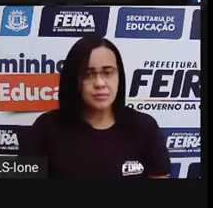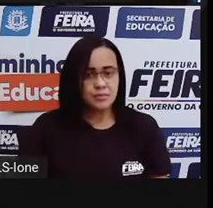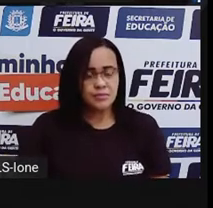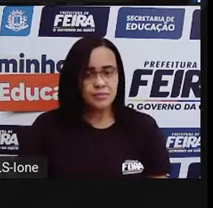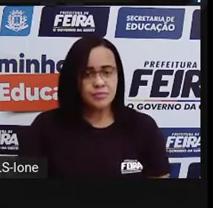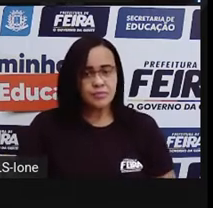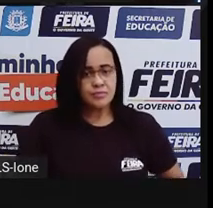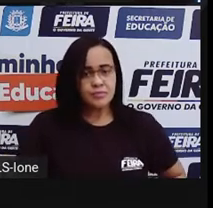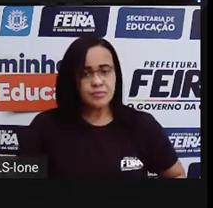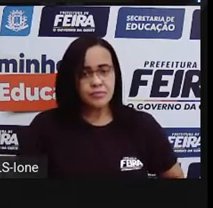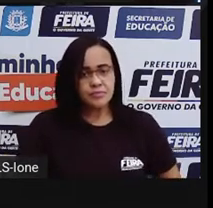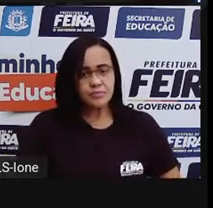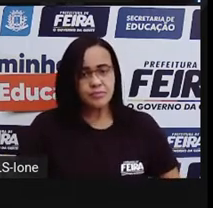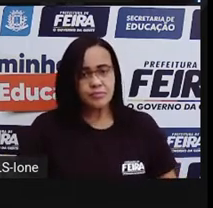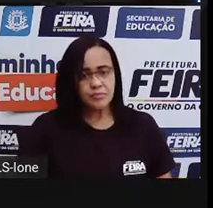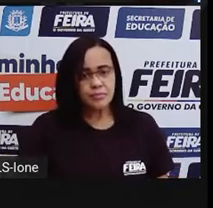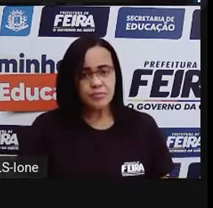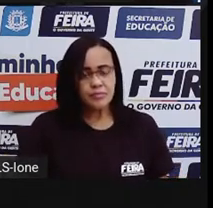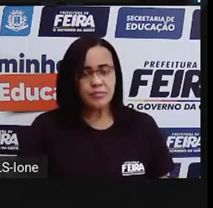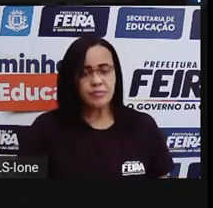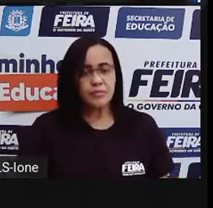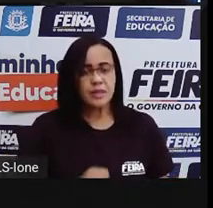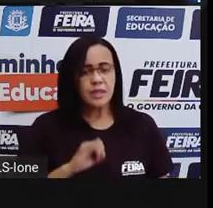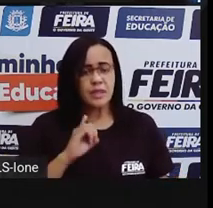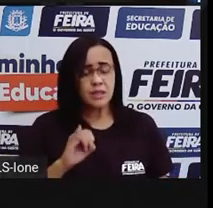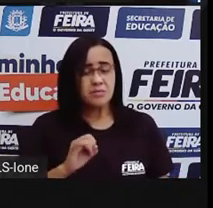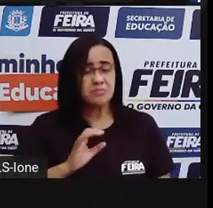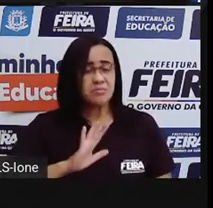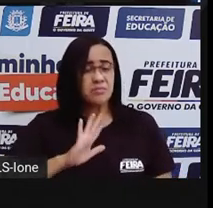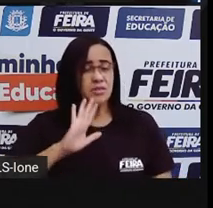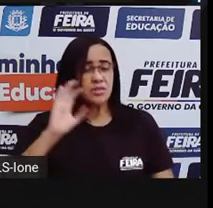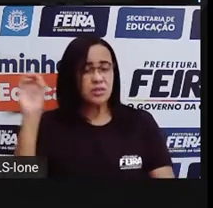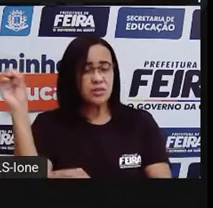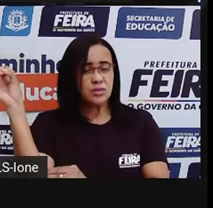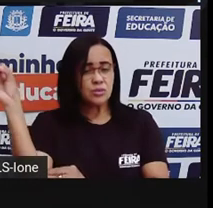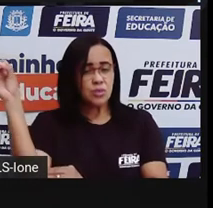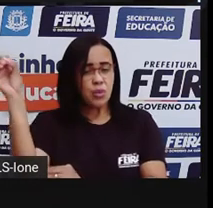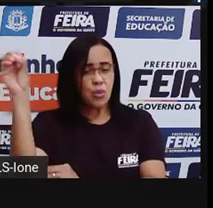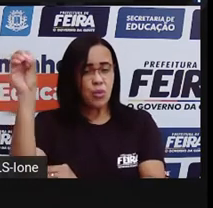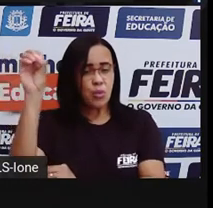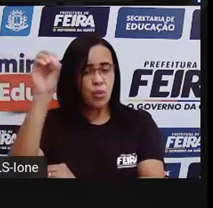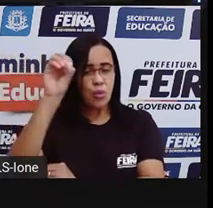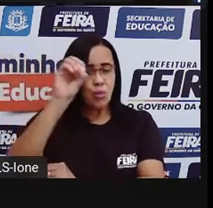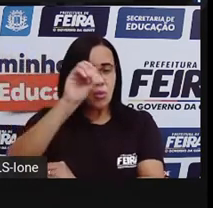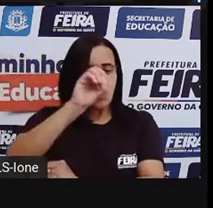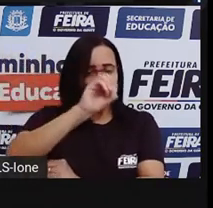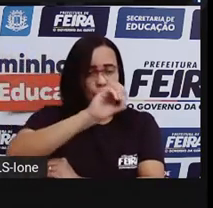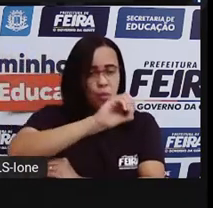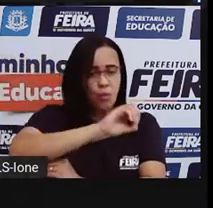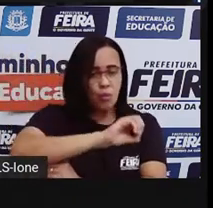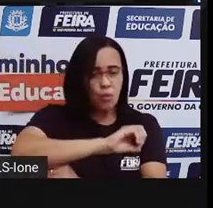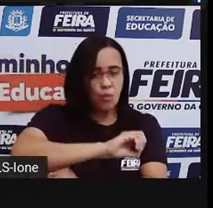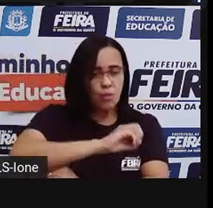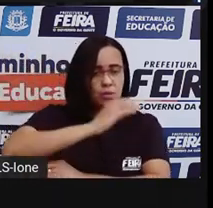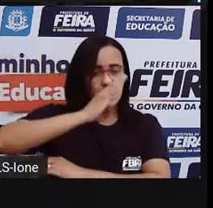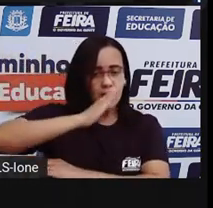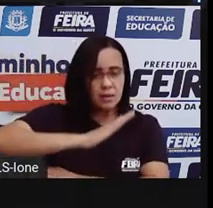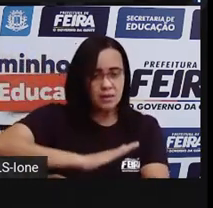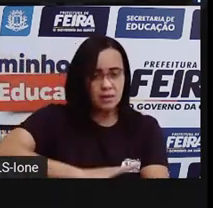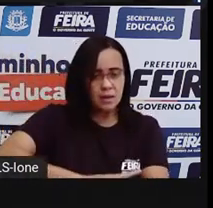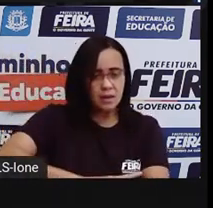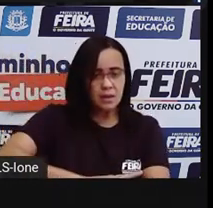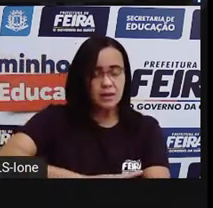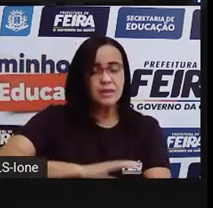E quando já vai chegando já no finalzinho da tarde, já no horário da gente geralmente sair